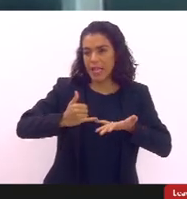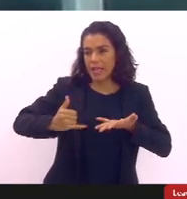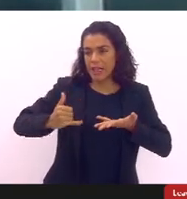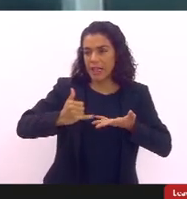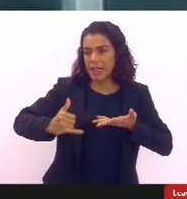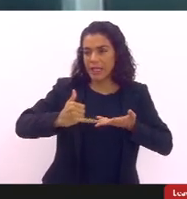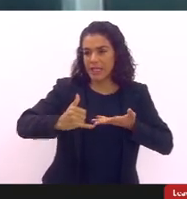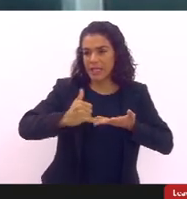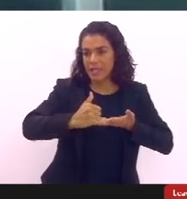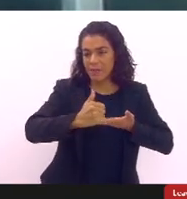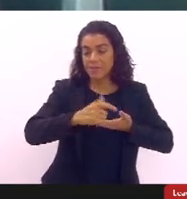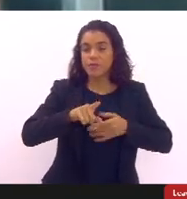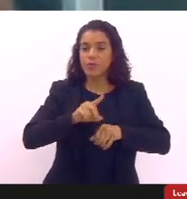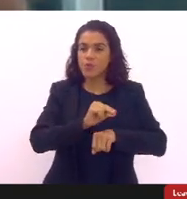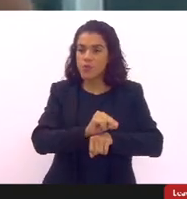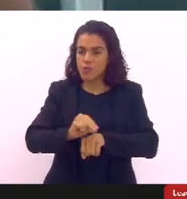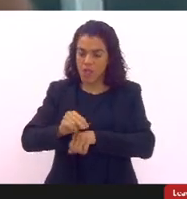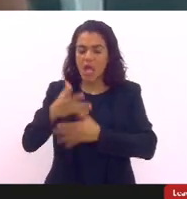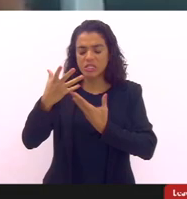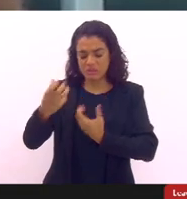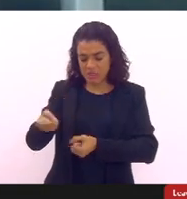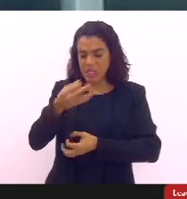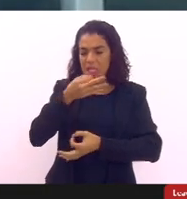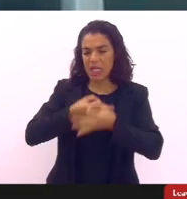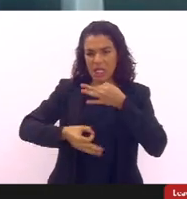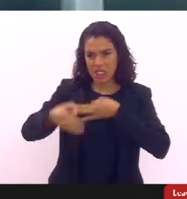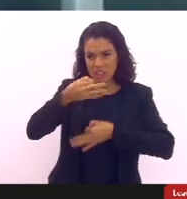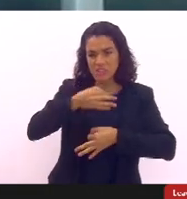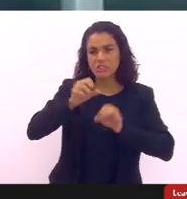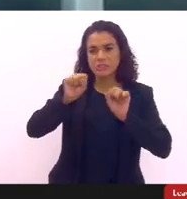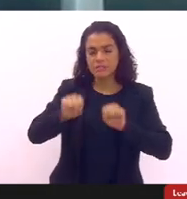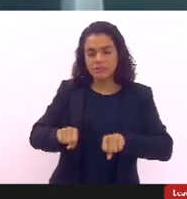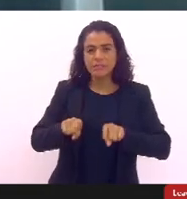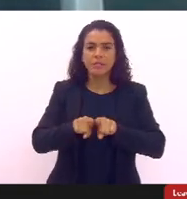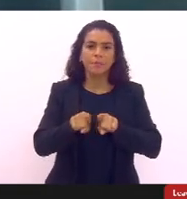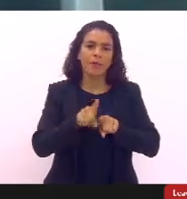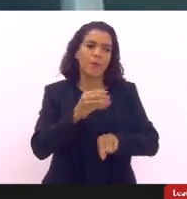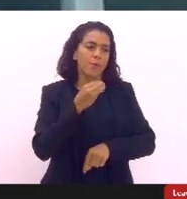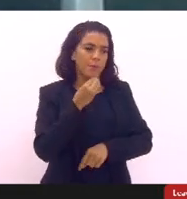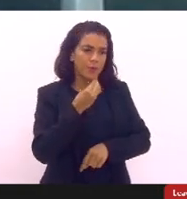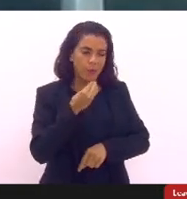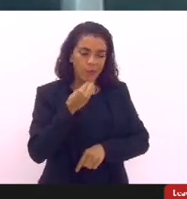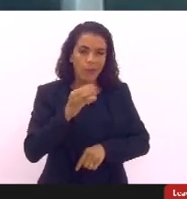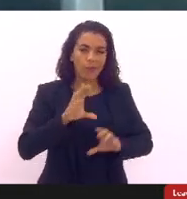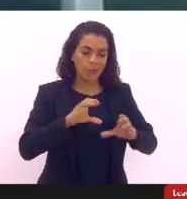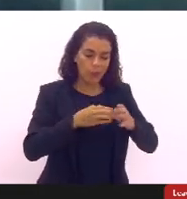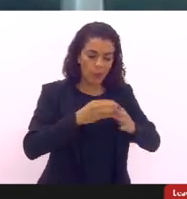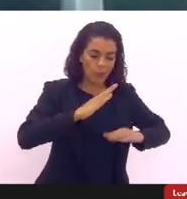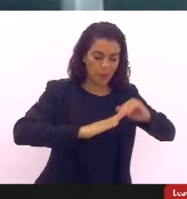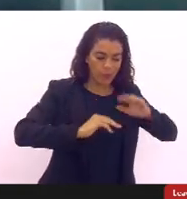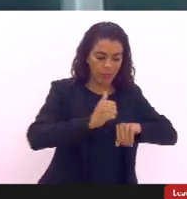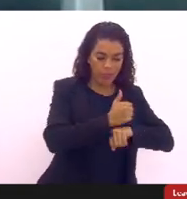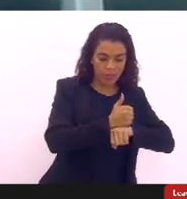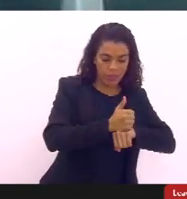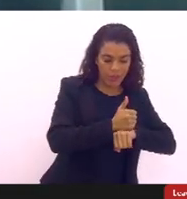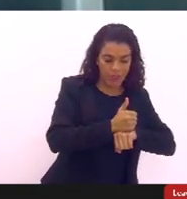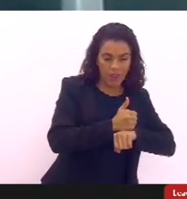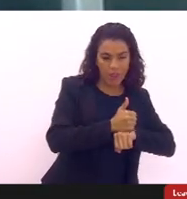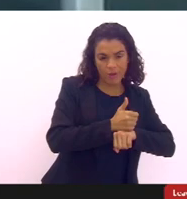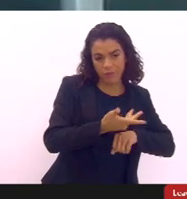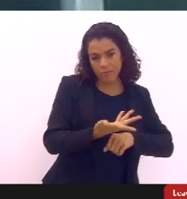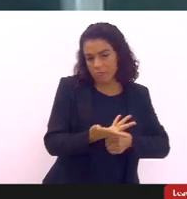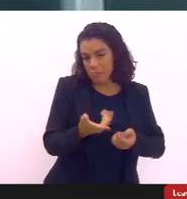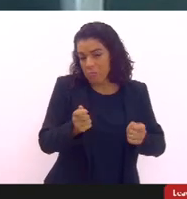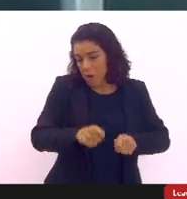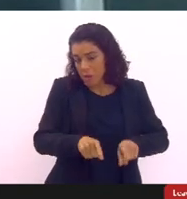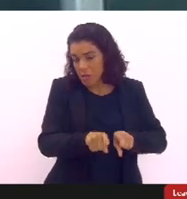Então, a gente aceita críticas, sim, e acho que a oportunidade do grupo técnico